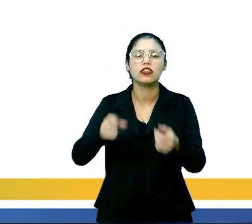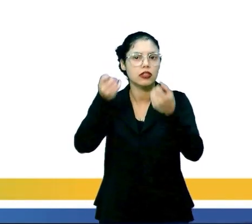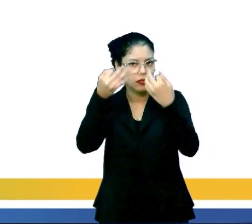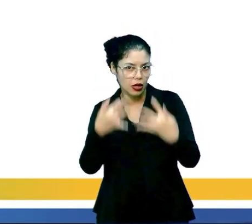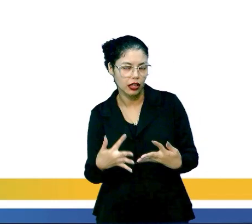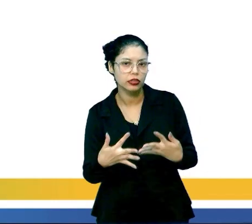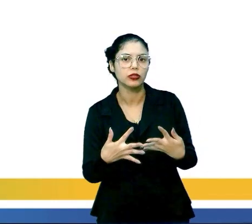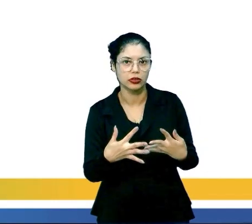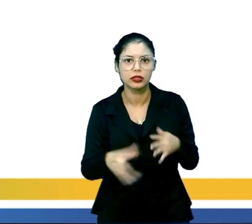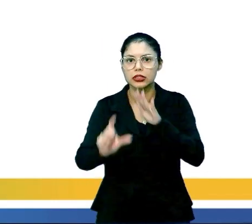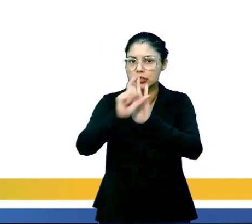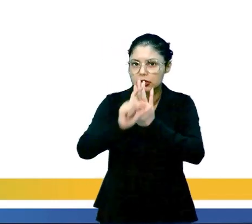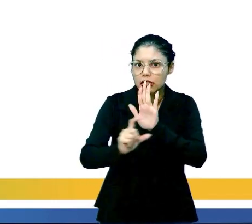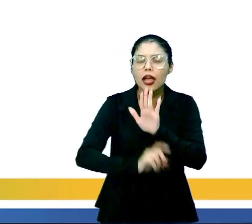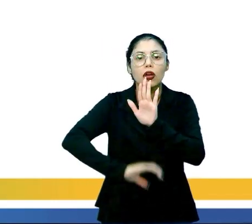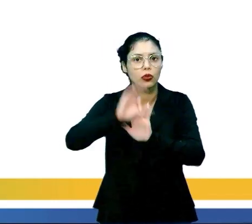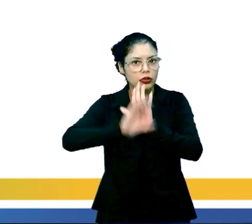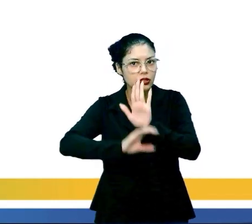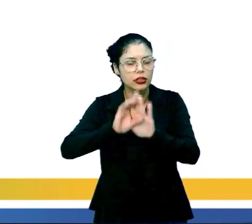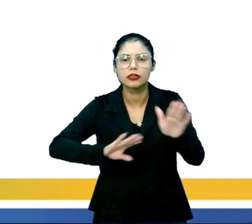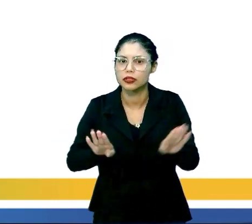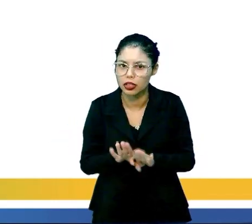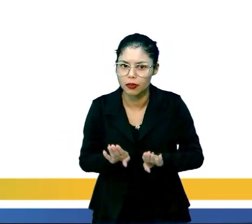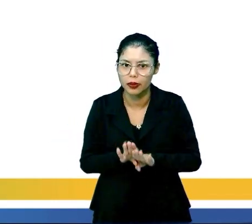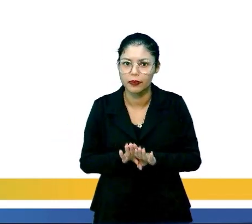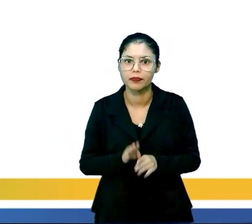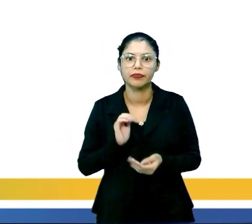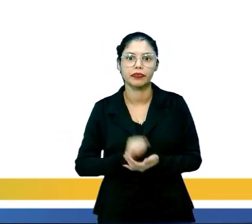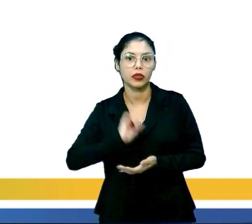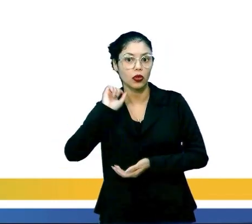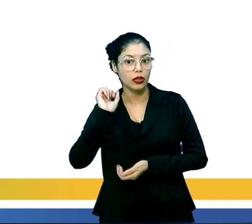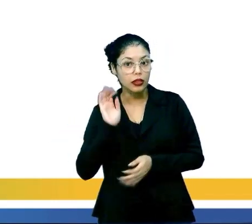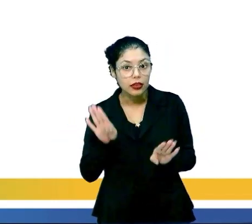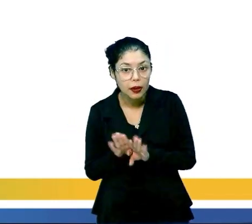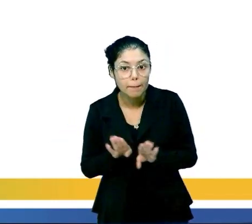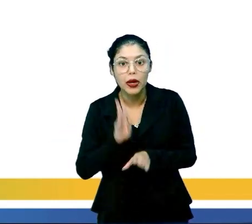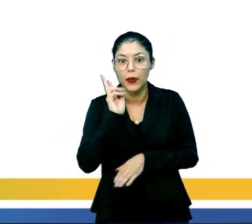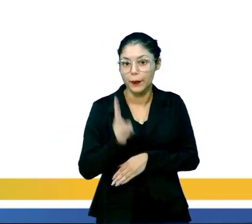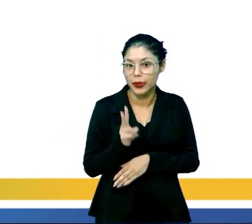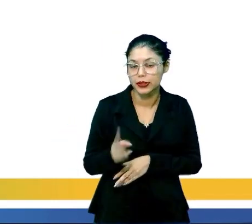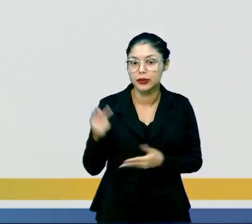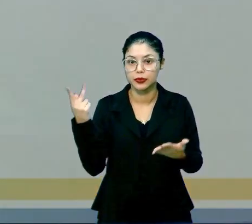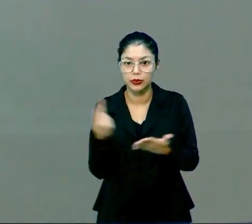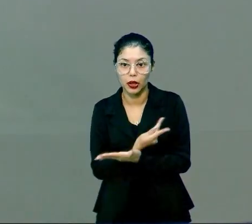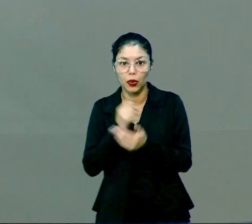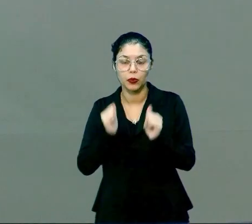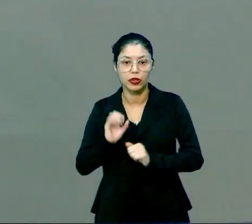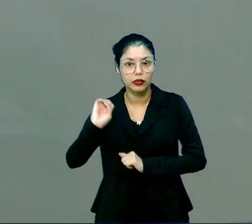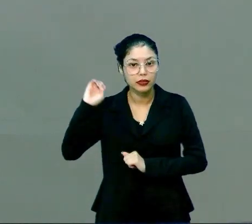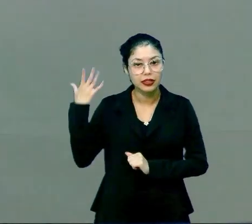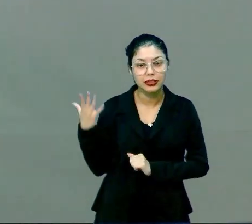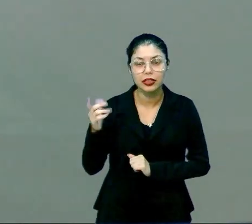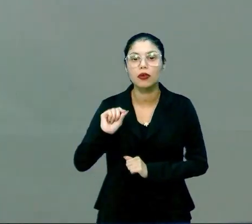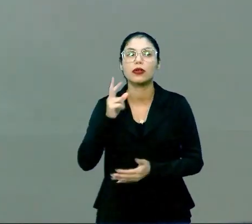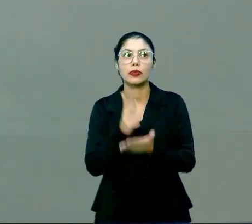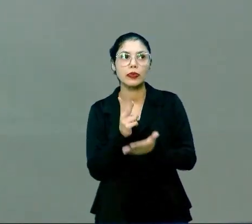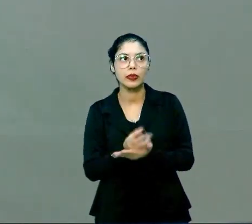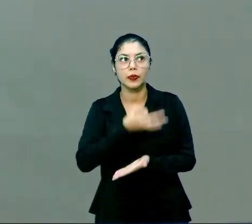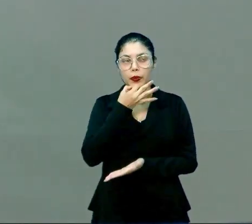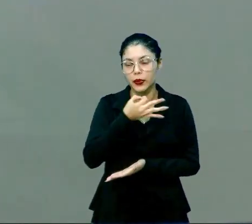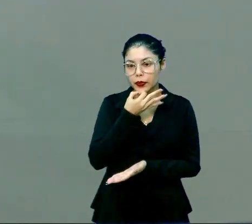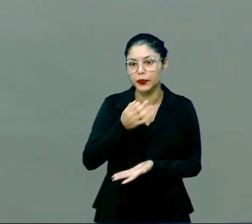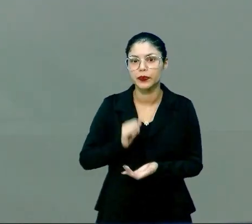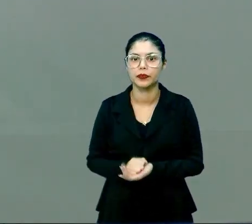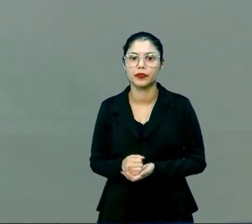aí, o mesmo erro pode ocorrer na ânsia em convencer o leitor sobre os seus argumentos. Então, assim,